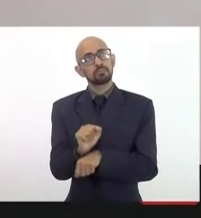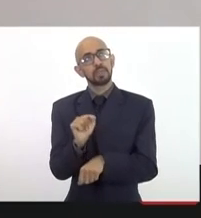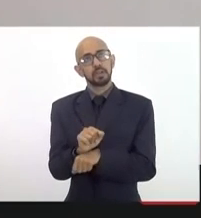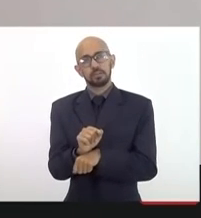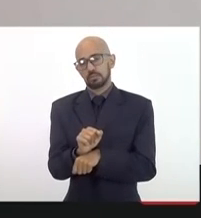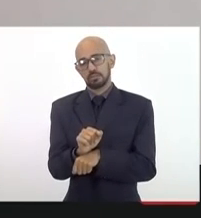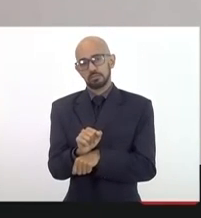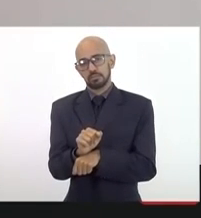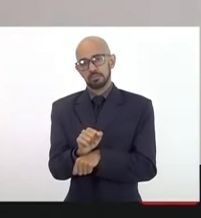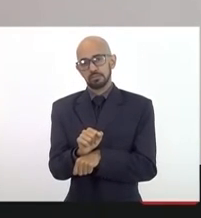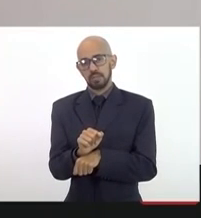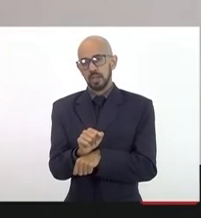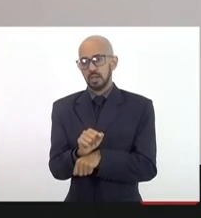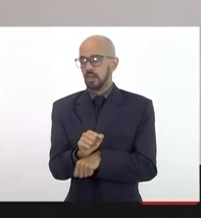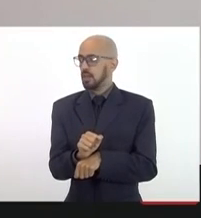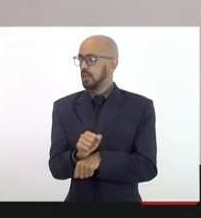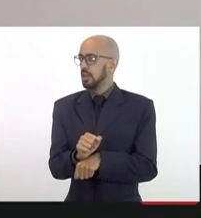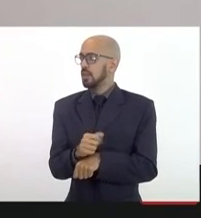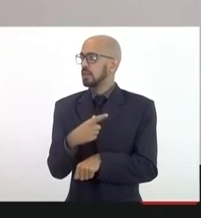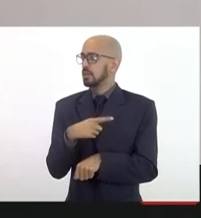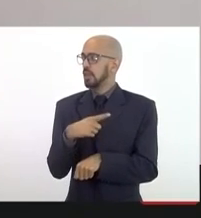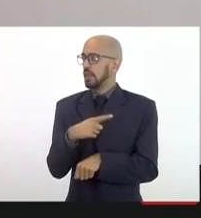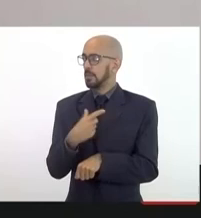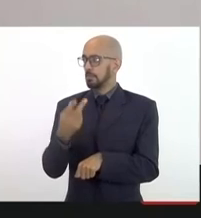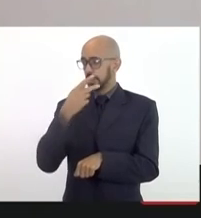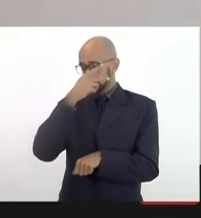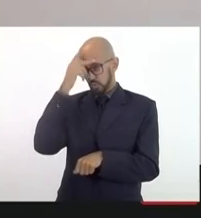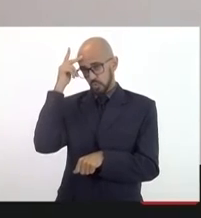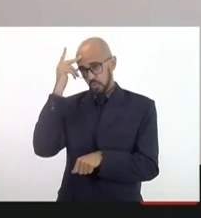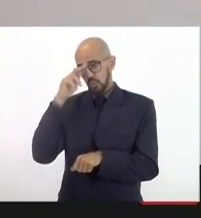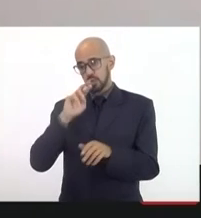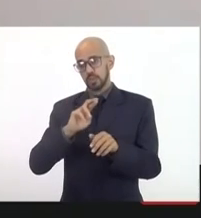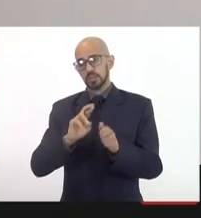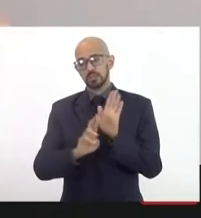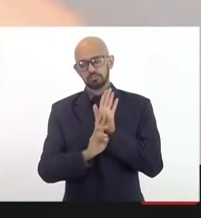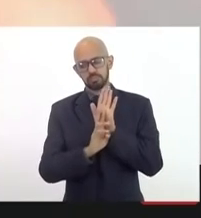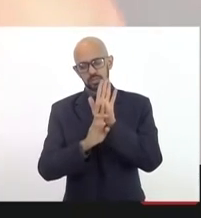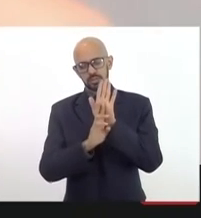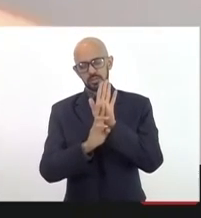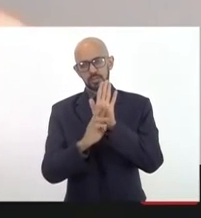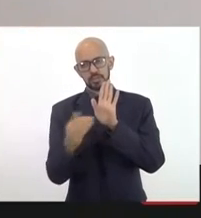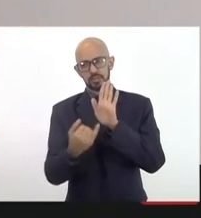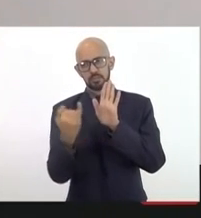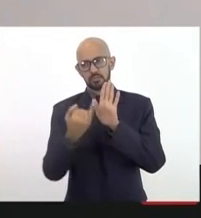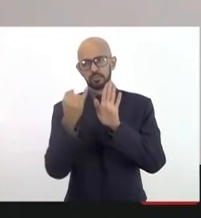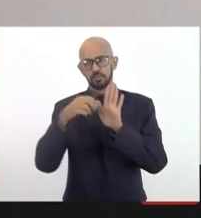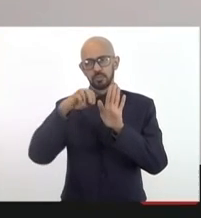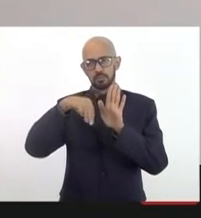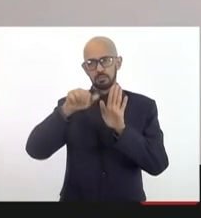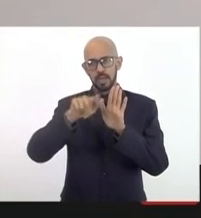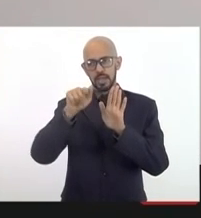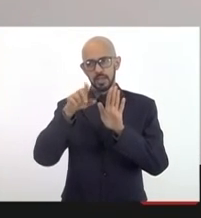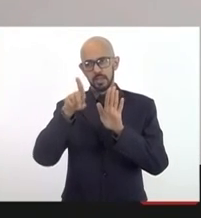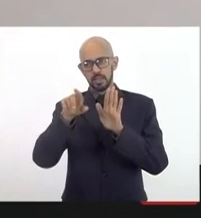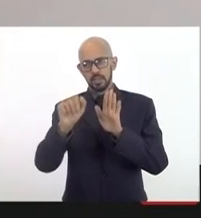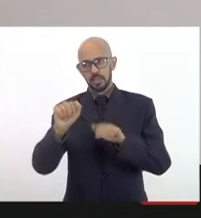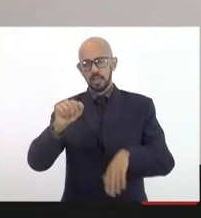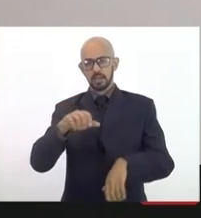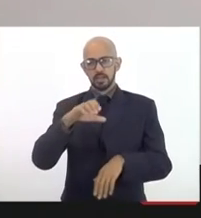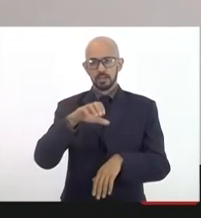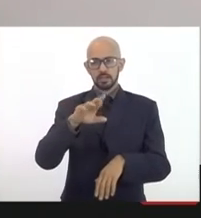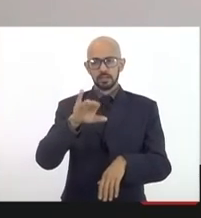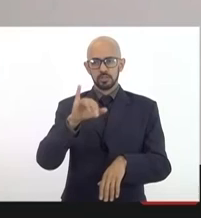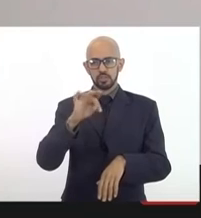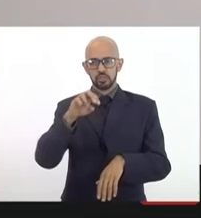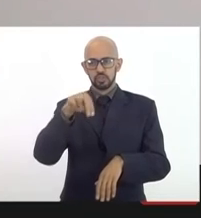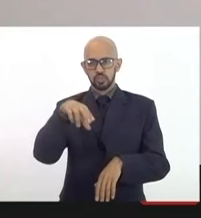muita gente representativa aqui, Magda, Osório, presidente da Natus, Cristino Auro, amigos